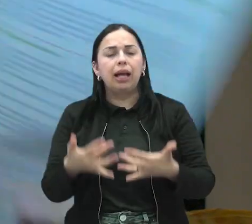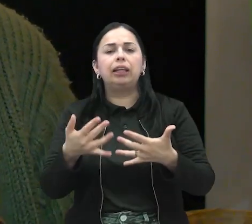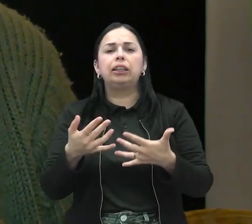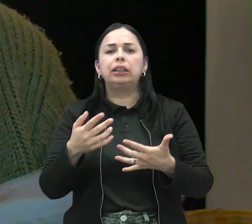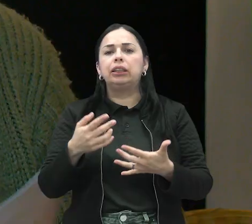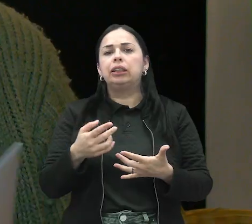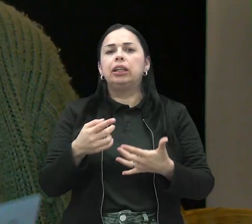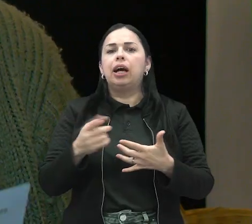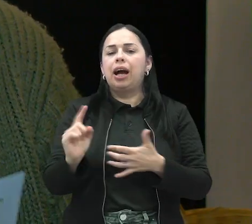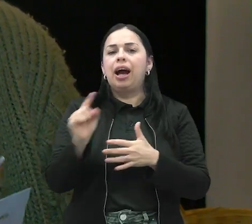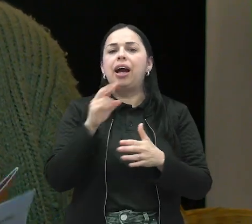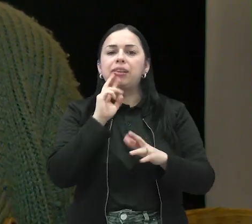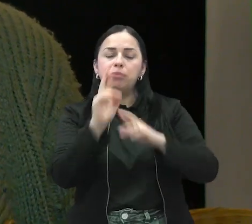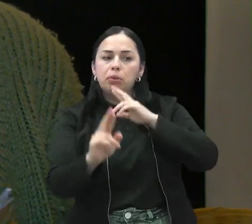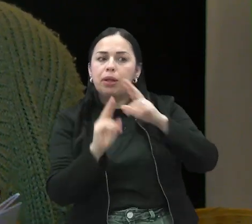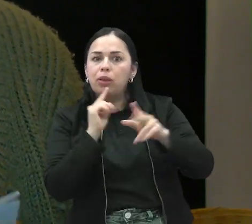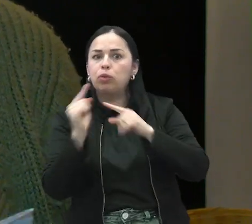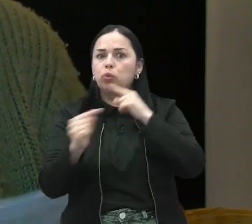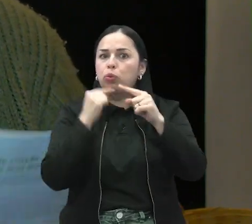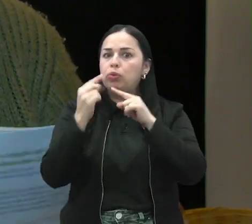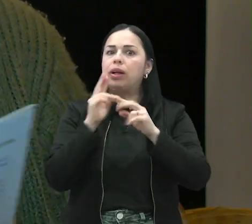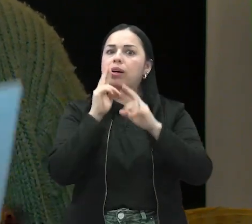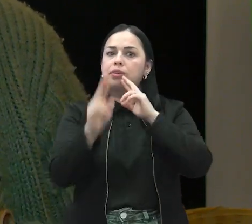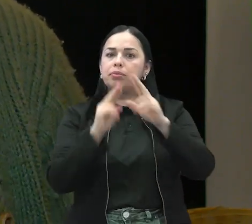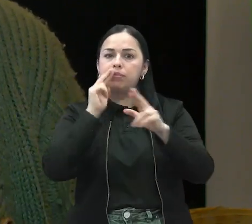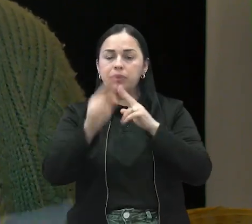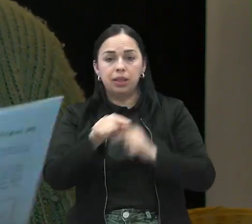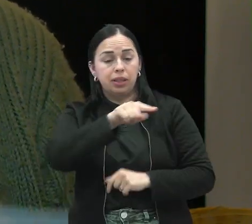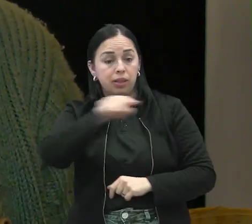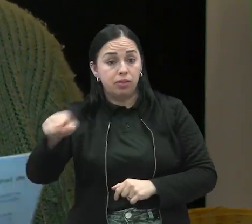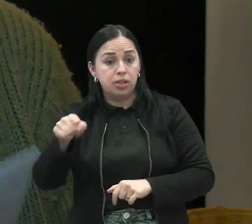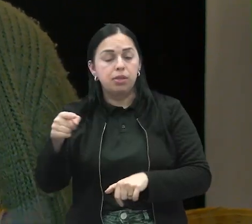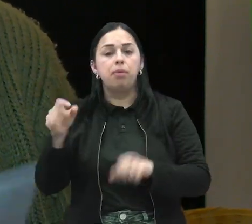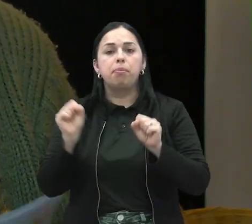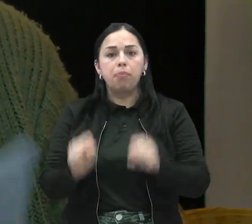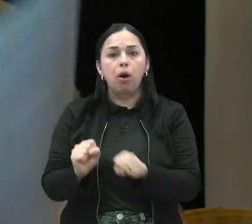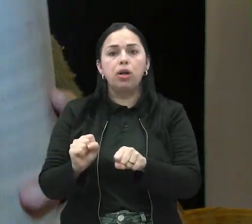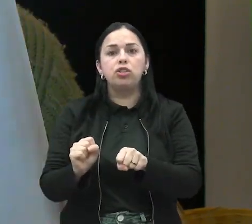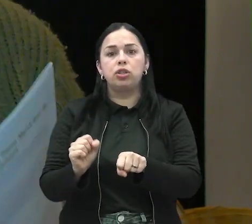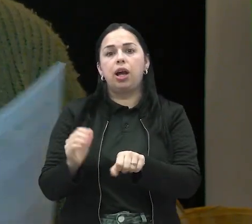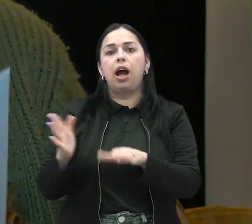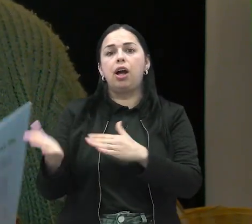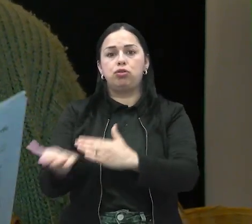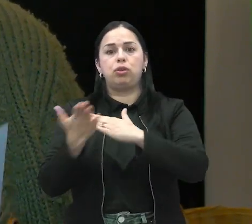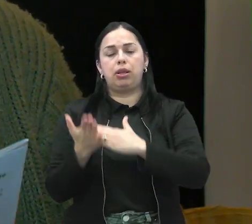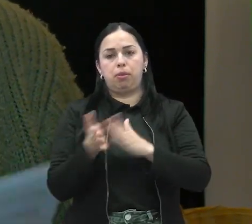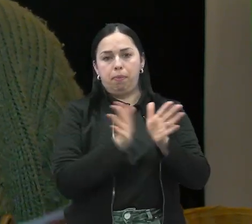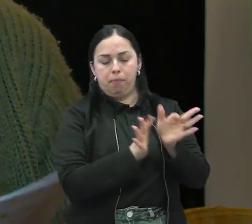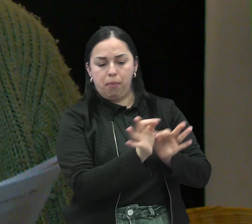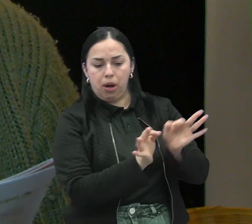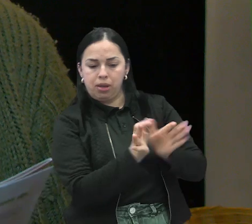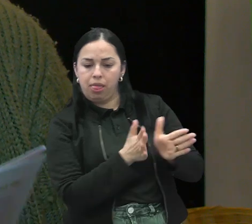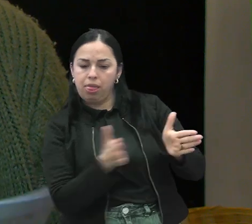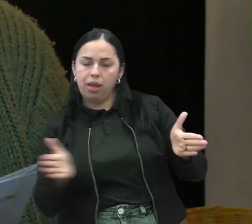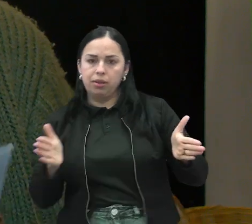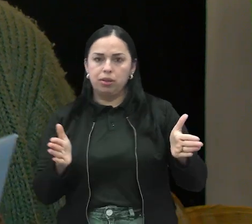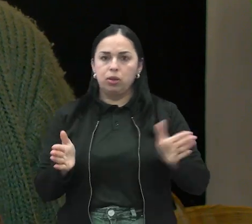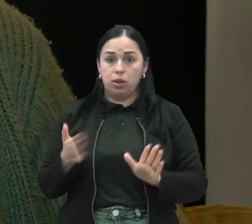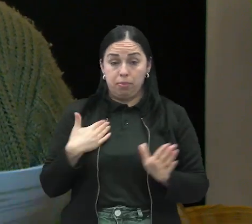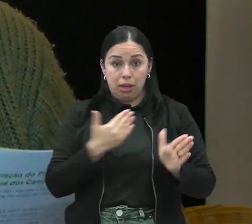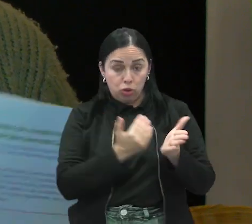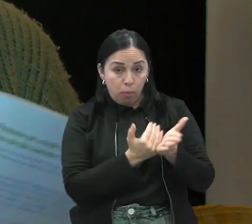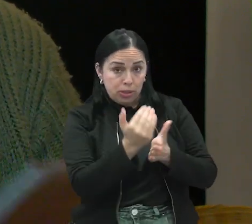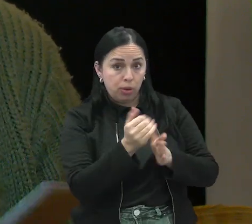esclarecer, tirar dúvidas, né, da sociedade, de que forma eles podem participar desse processo, que